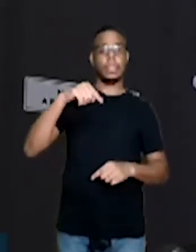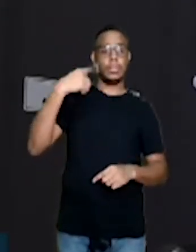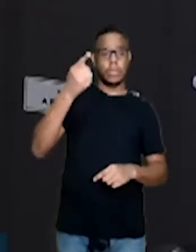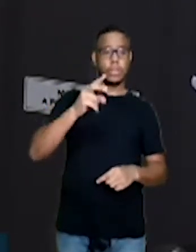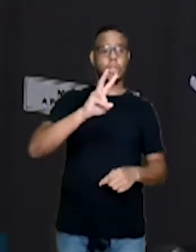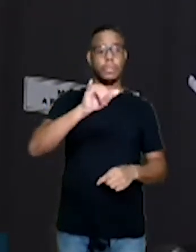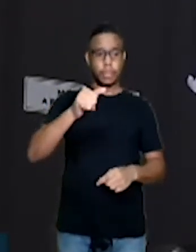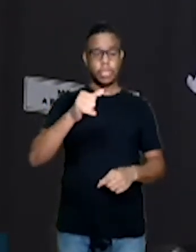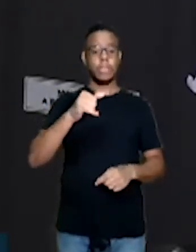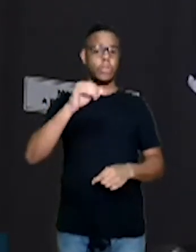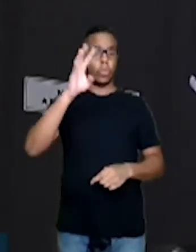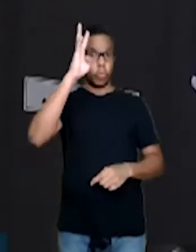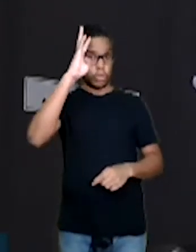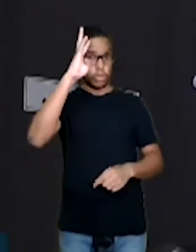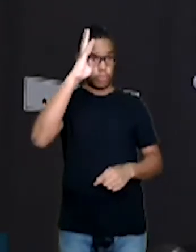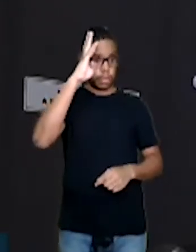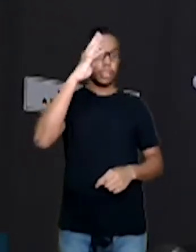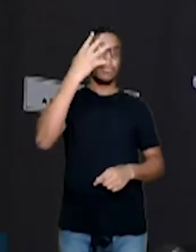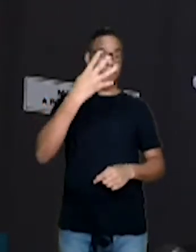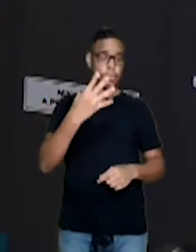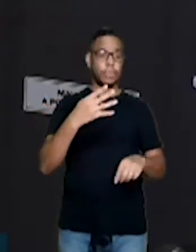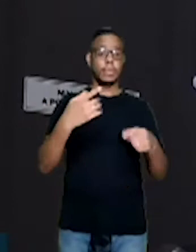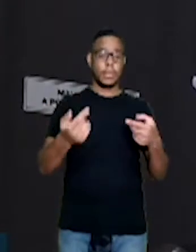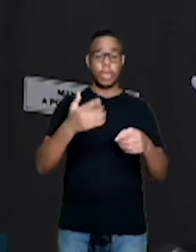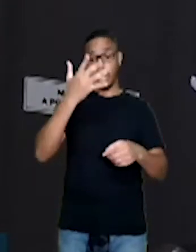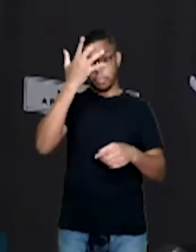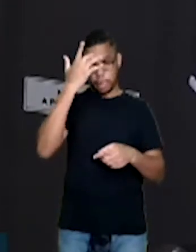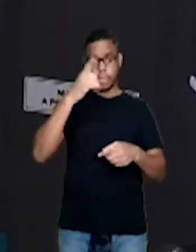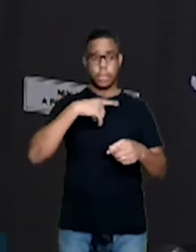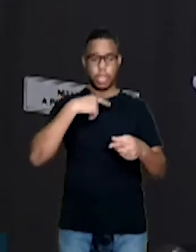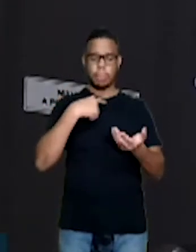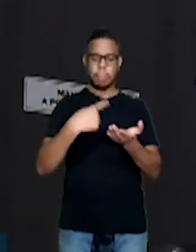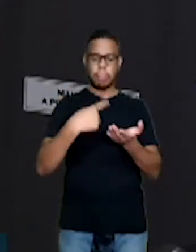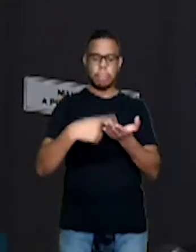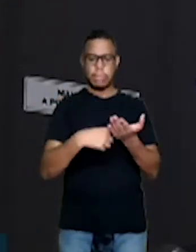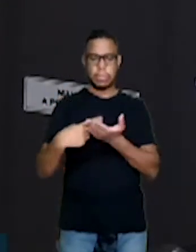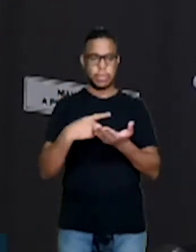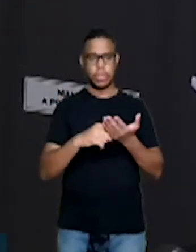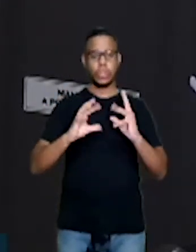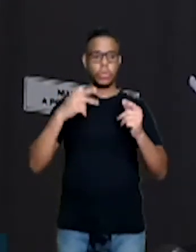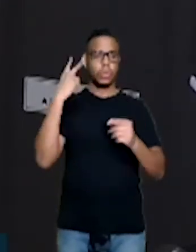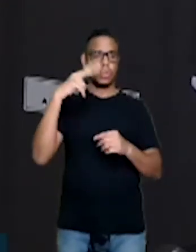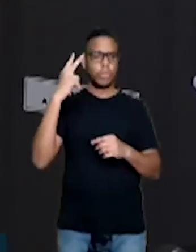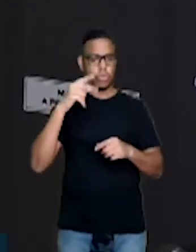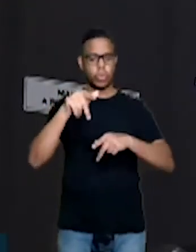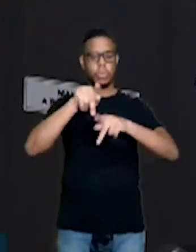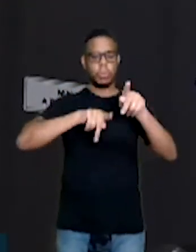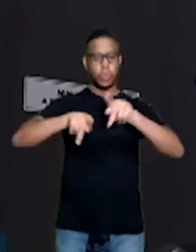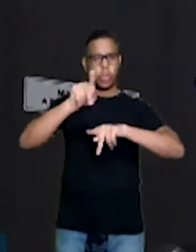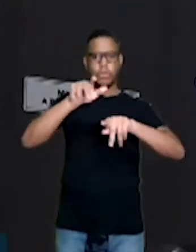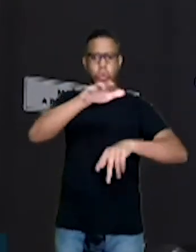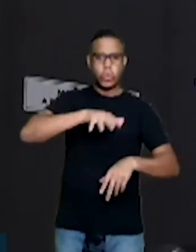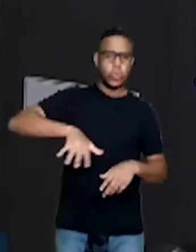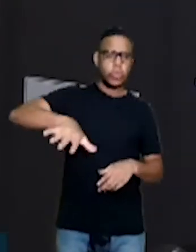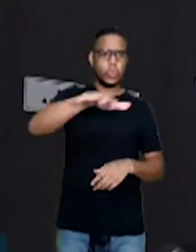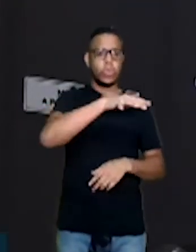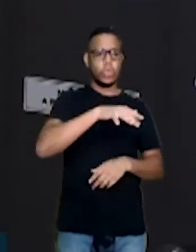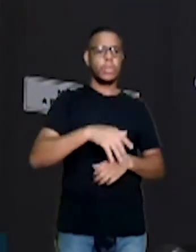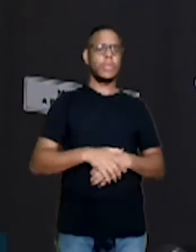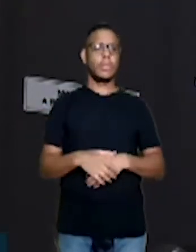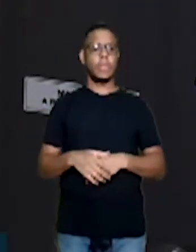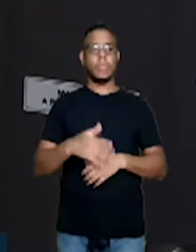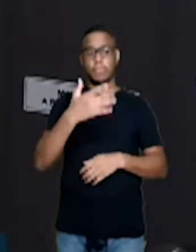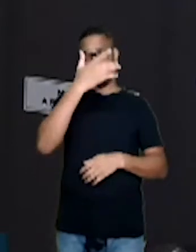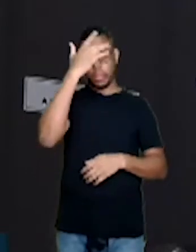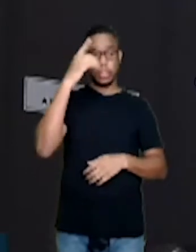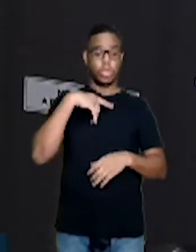próximas quartas-feiras. Então, amanhã nós já temos algumas oitivas, todos os vereadores e a população de um modo geral, em especial aqueles que têm